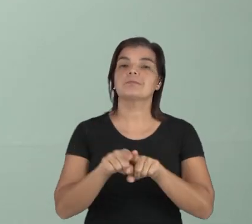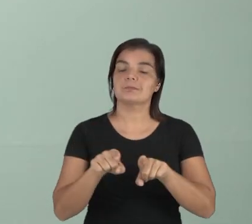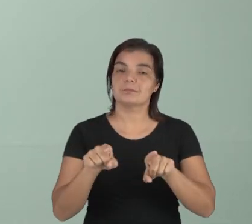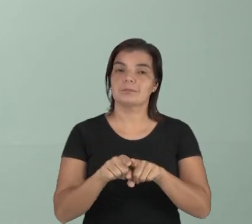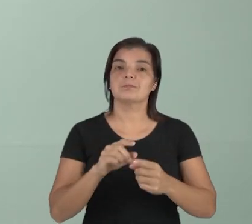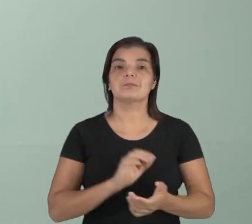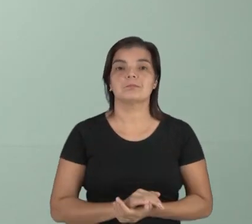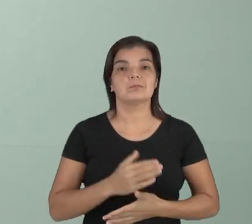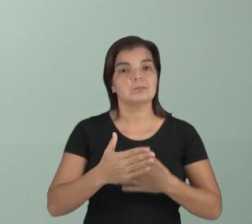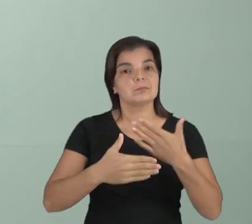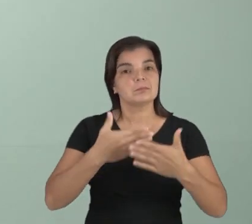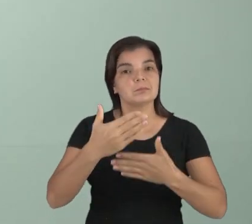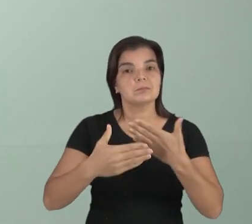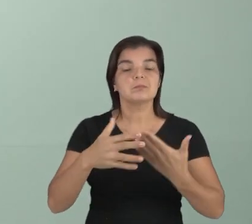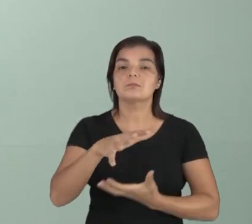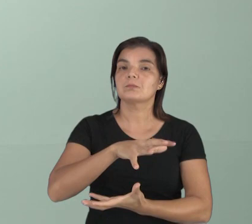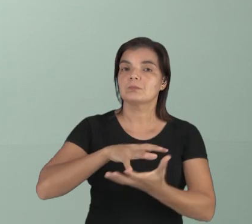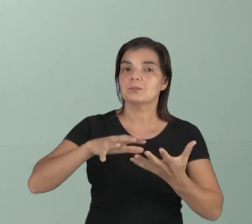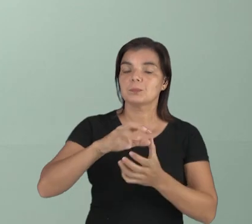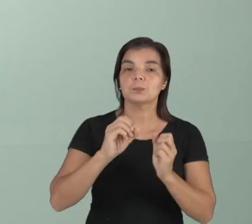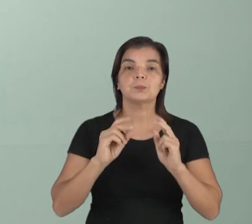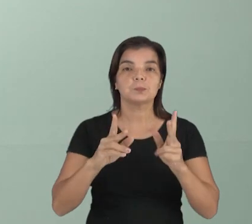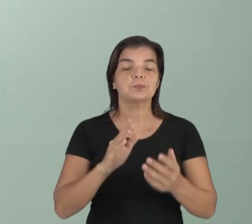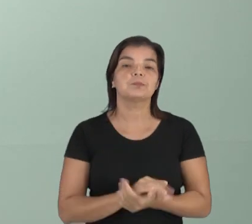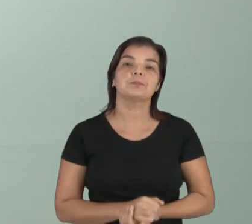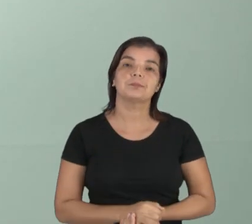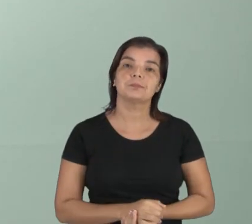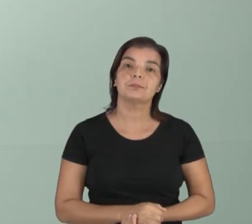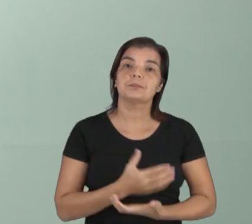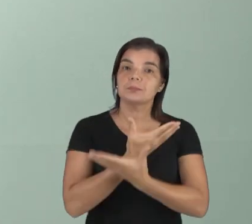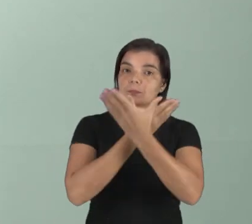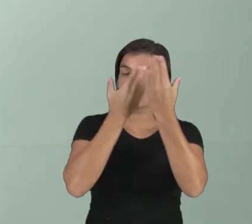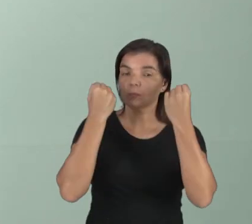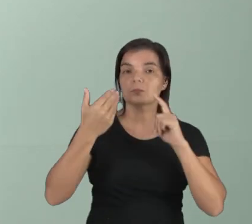influenciem, então, aí esse processo revolucionário, ok? Pessoal, não